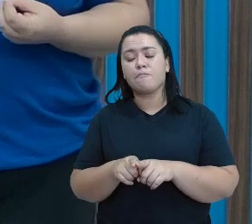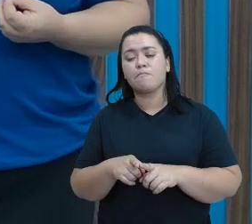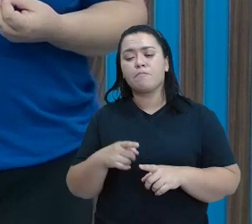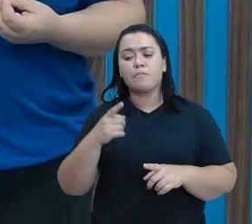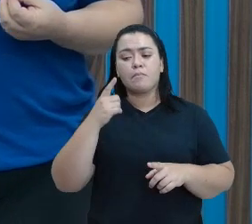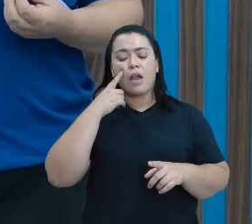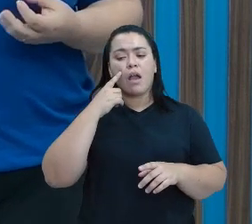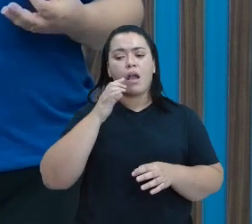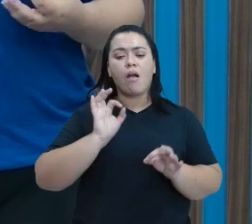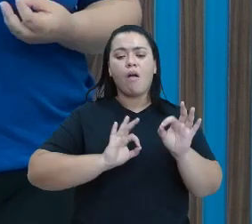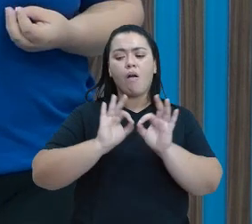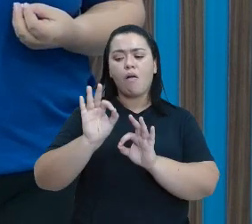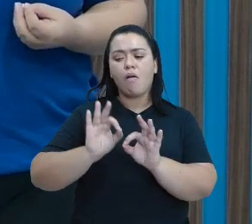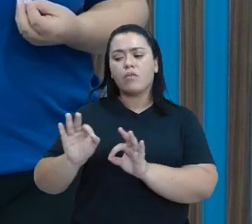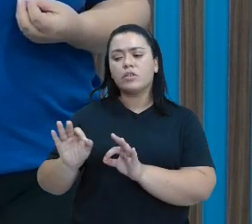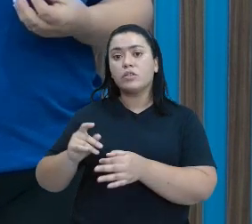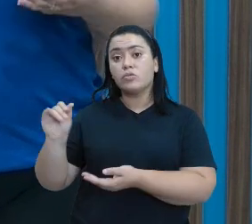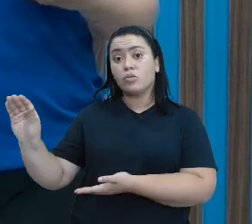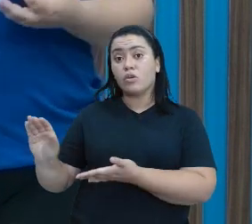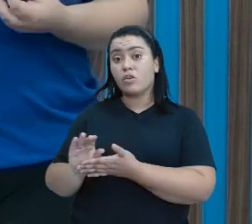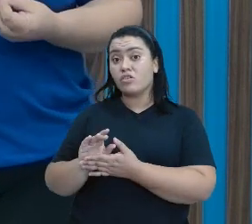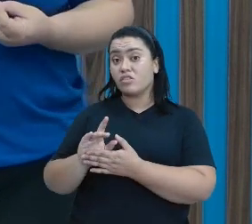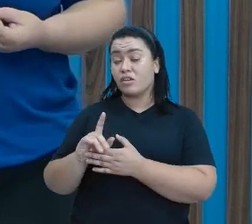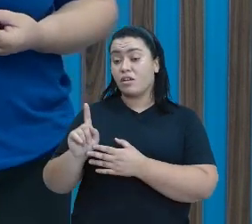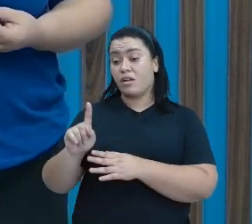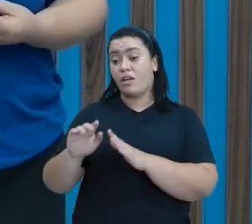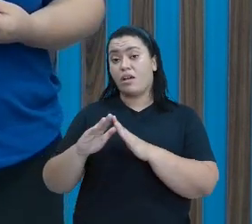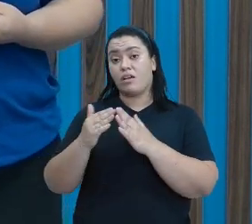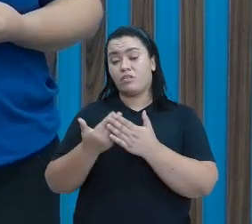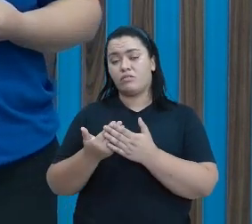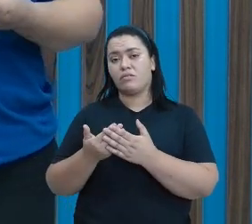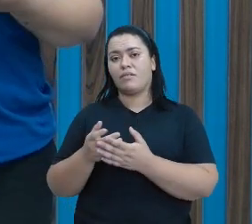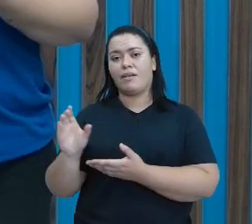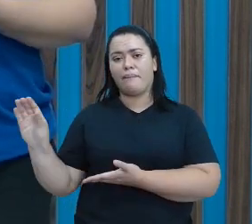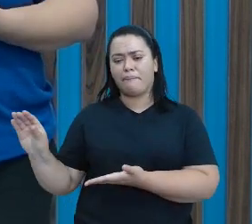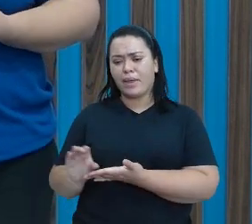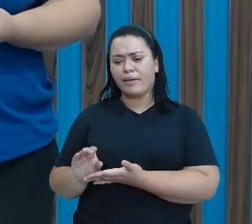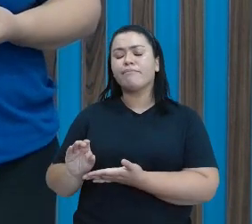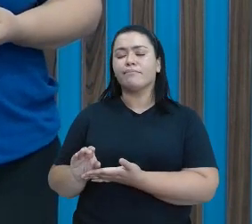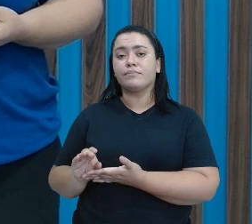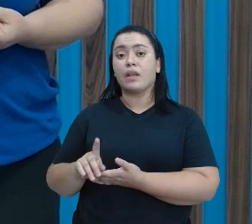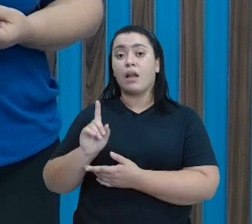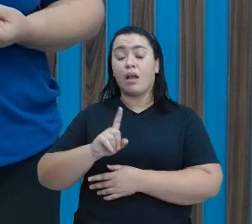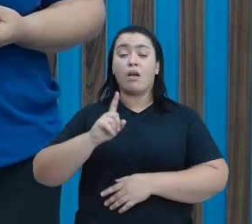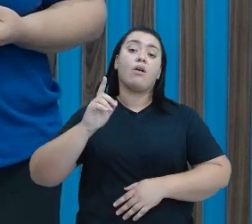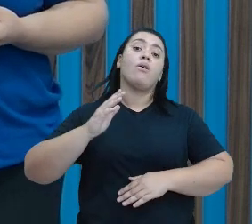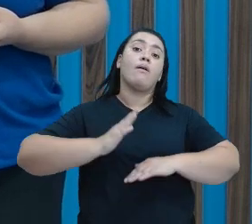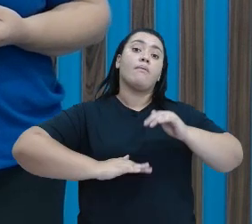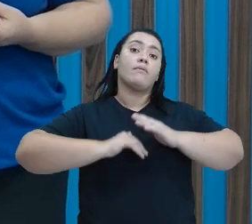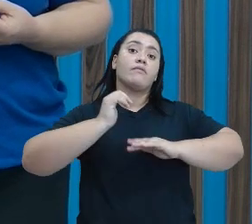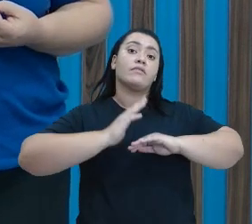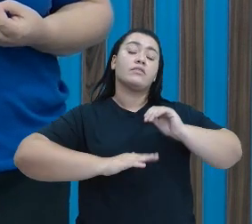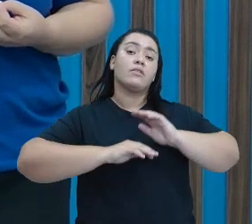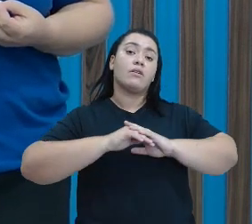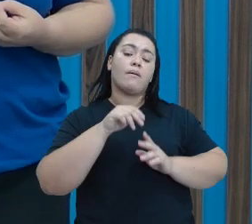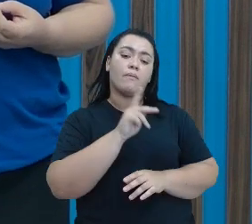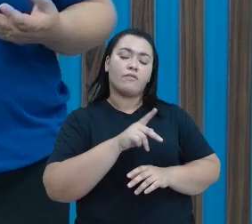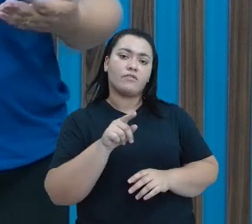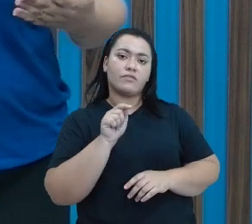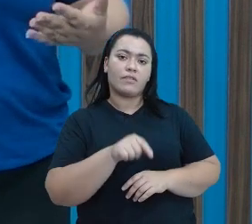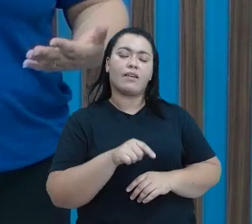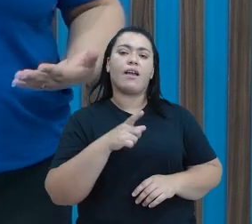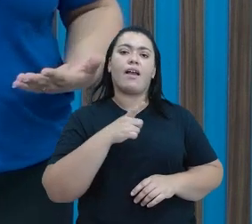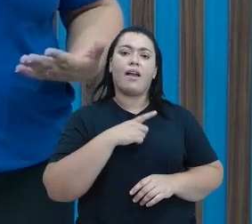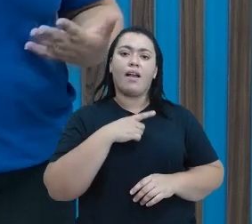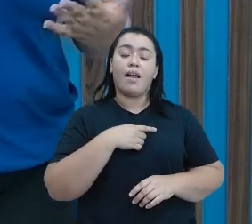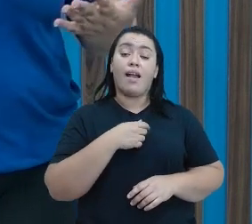recursos que a escola recebe. Então, a escola, quando recebe um recurso, o profissional da sala do AE, o professor do AE,